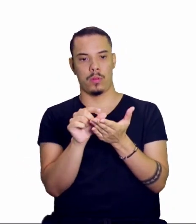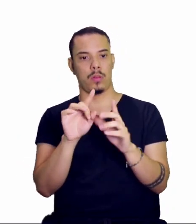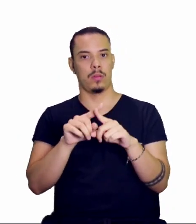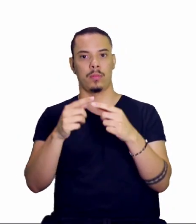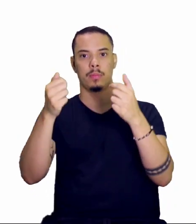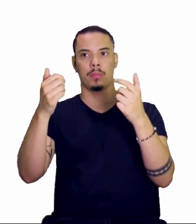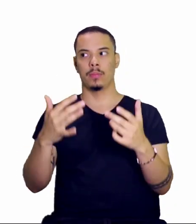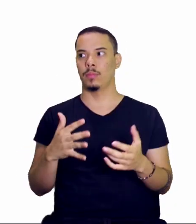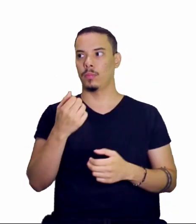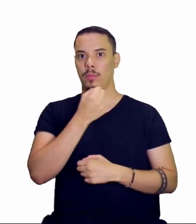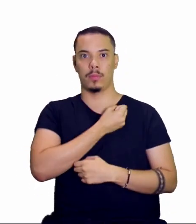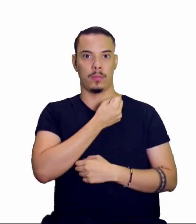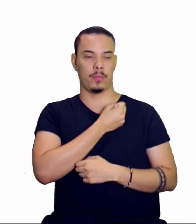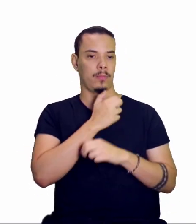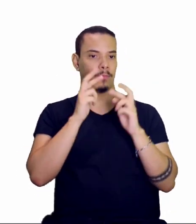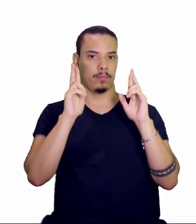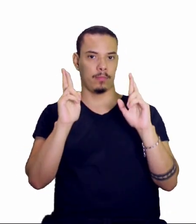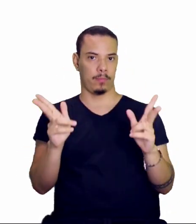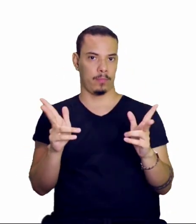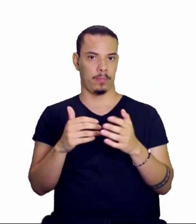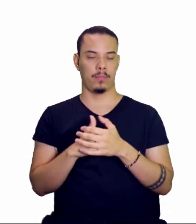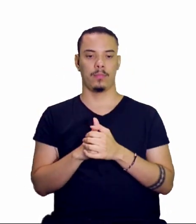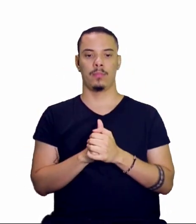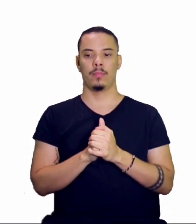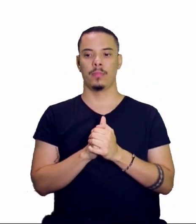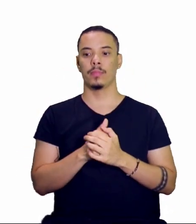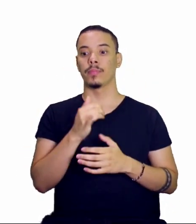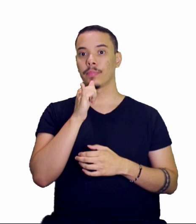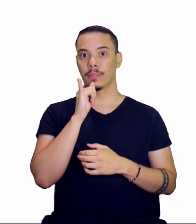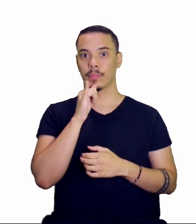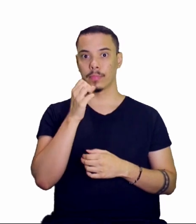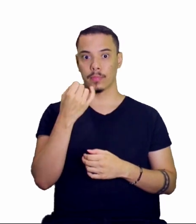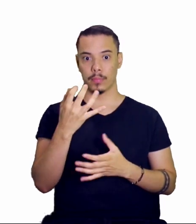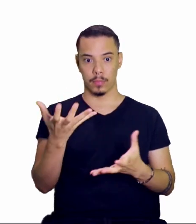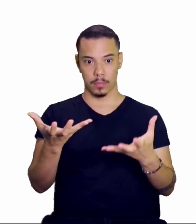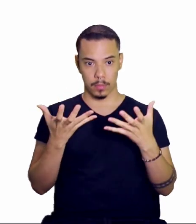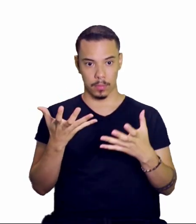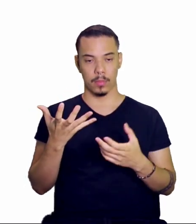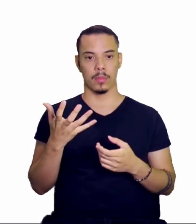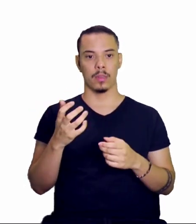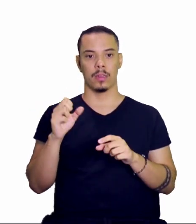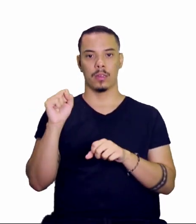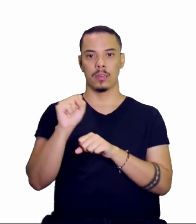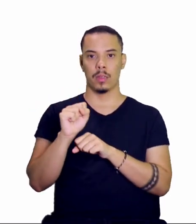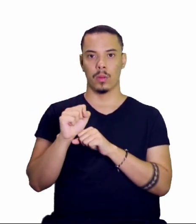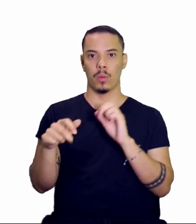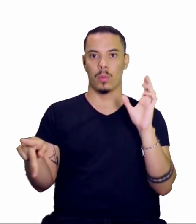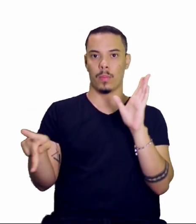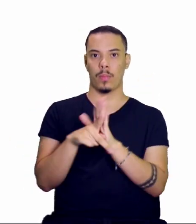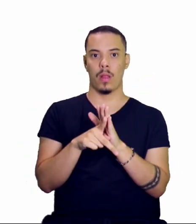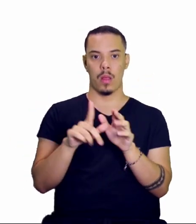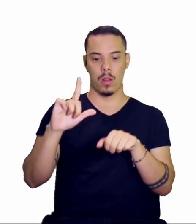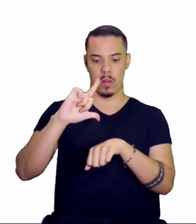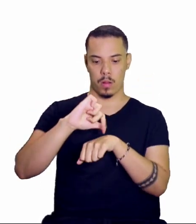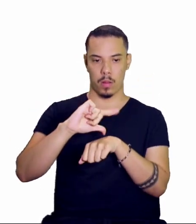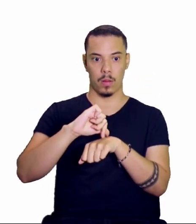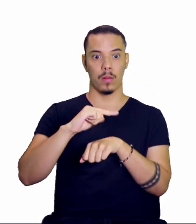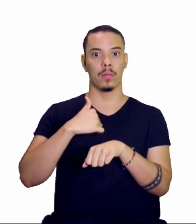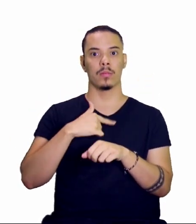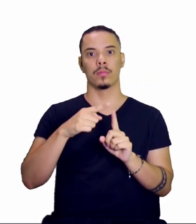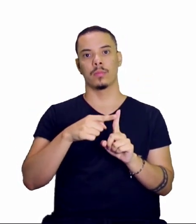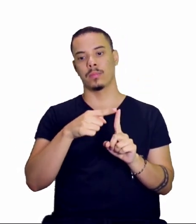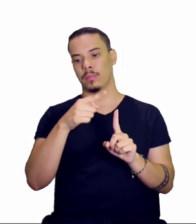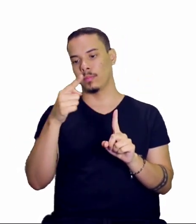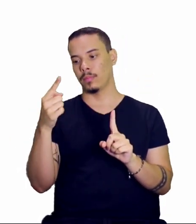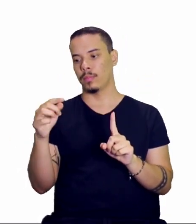escrevendo aquele número ali, né, na mesma unidade. Por exemplo, se eu quiser ali, ó, segundo para horas, eu vou ter que primeiro passar pelo minuto.